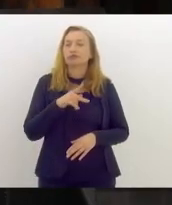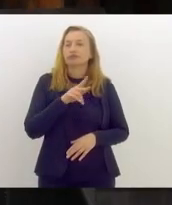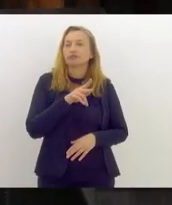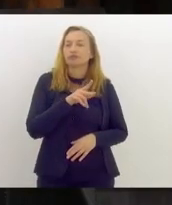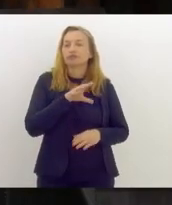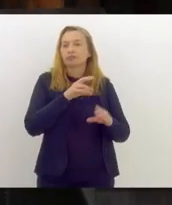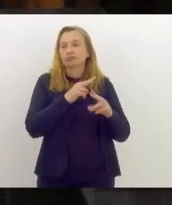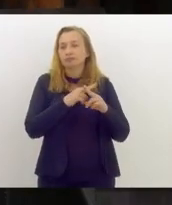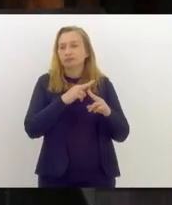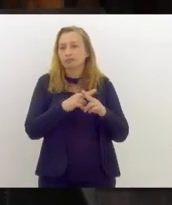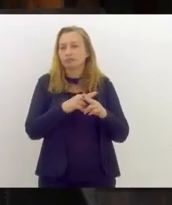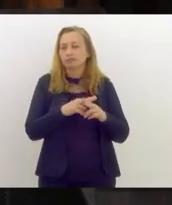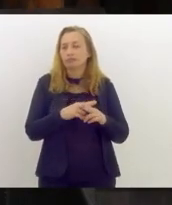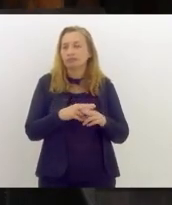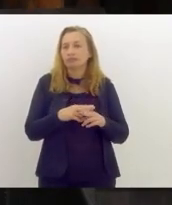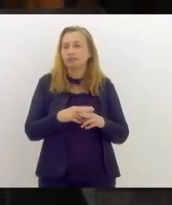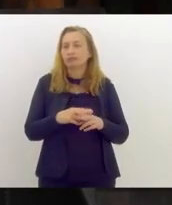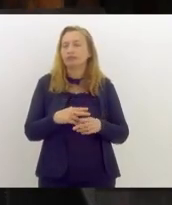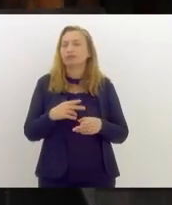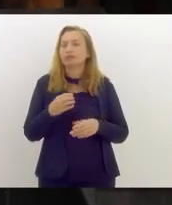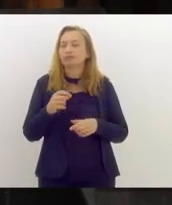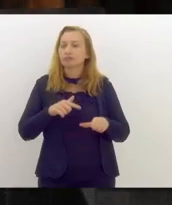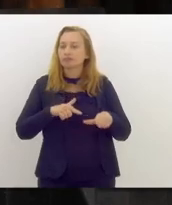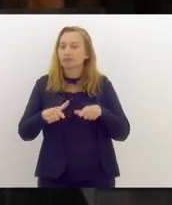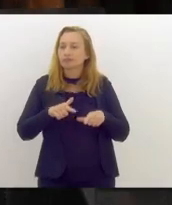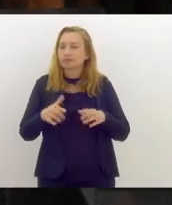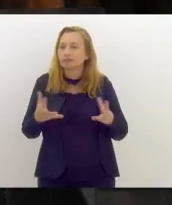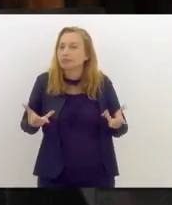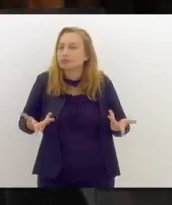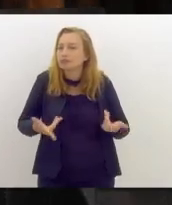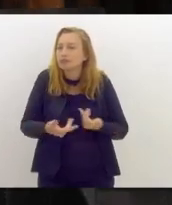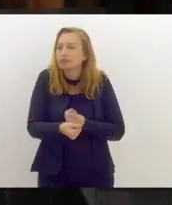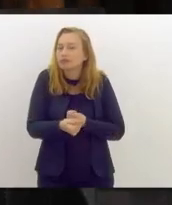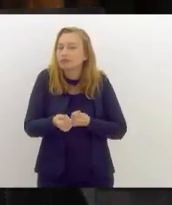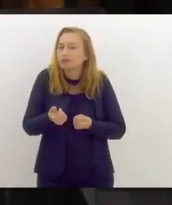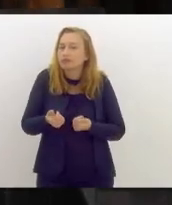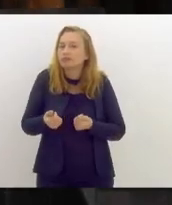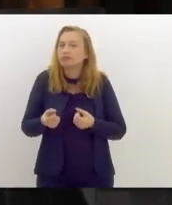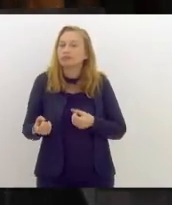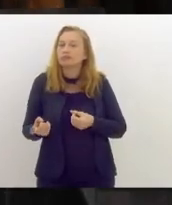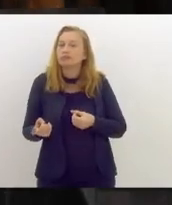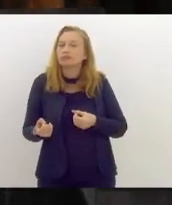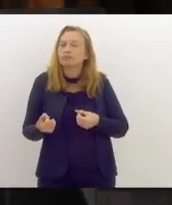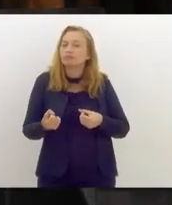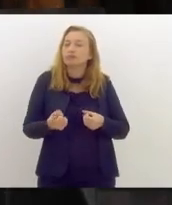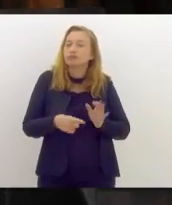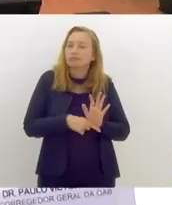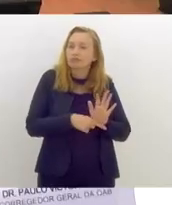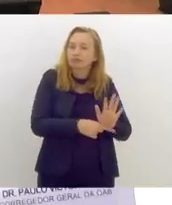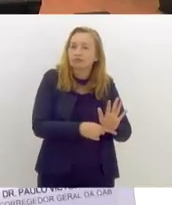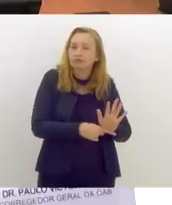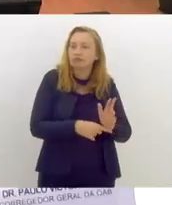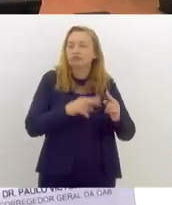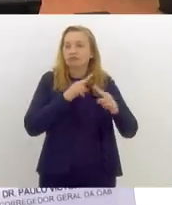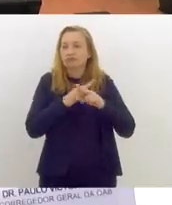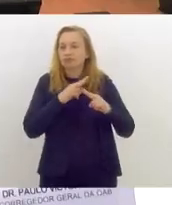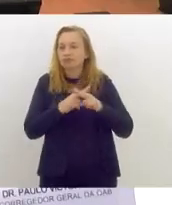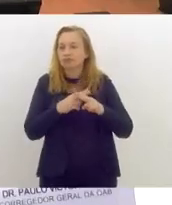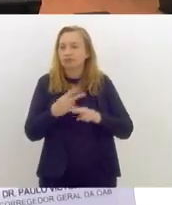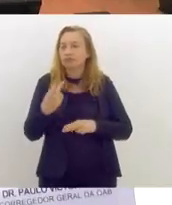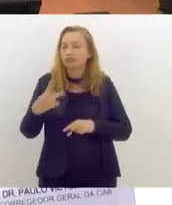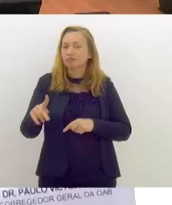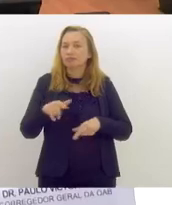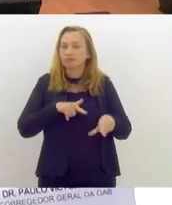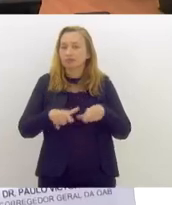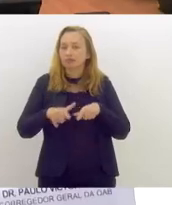brilhante Advogada Maria Zagallo que tá fazendo um trabalho excepcional de recuperação da caixa de assistência para sua função de